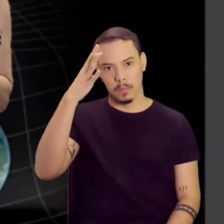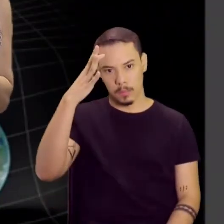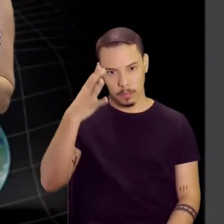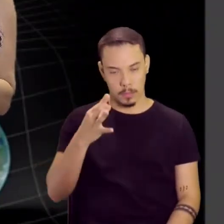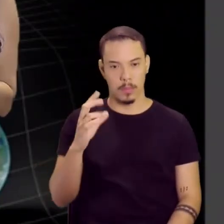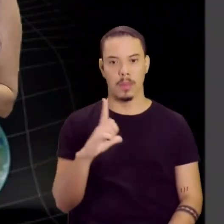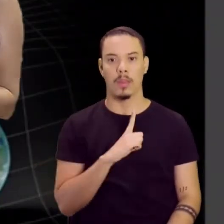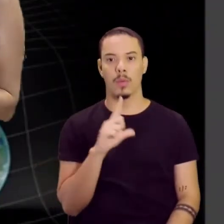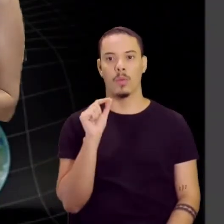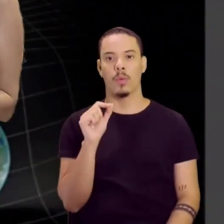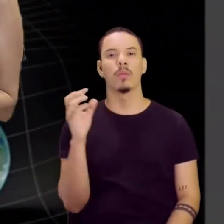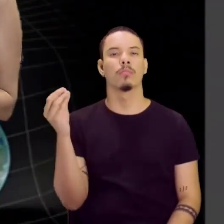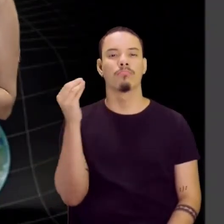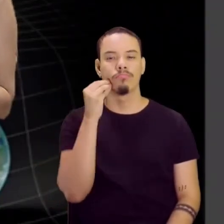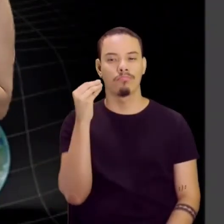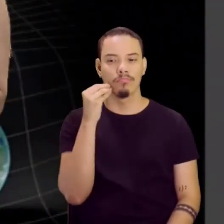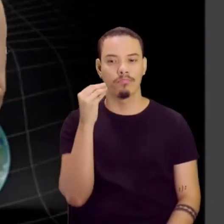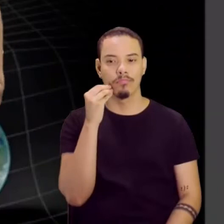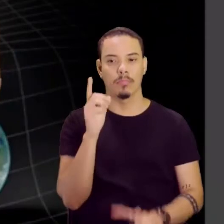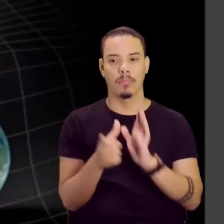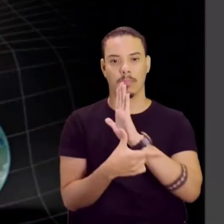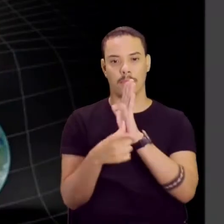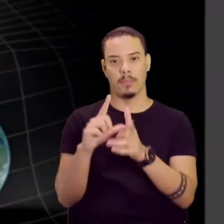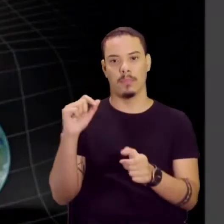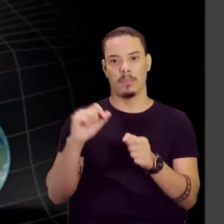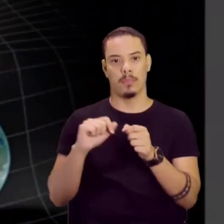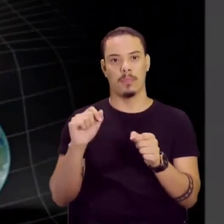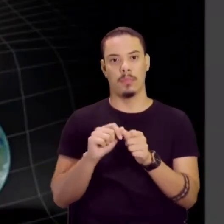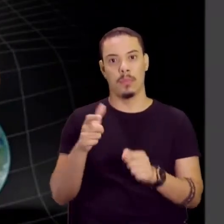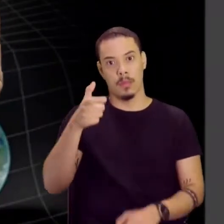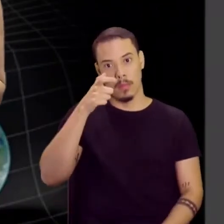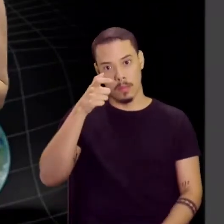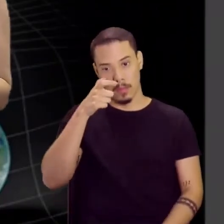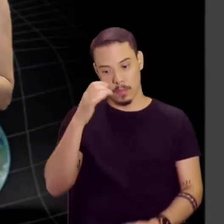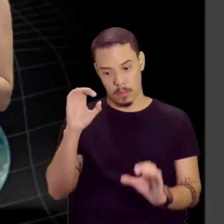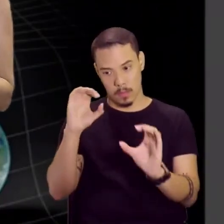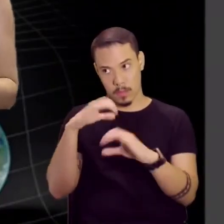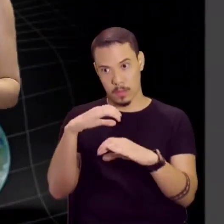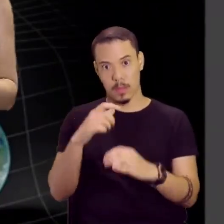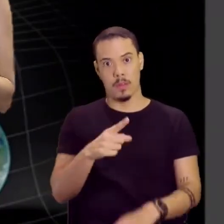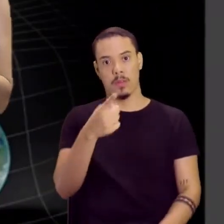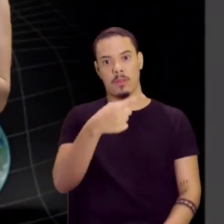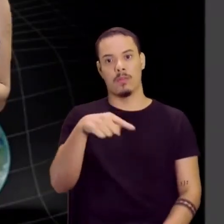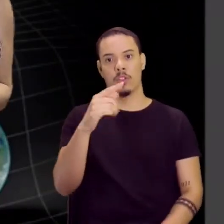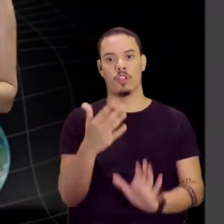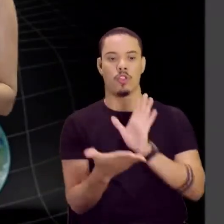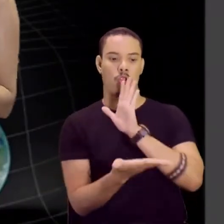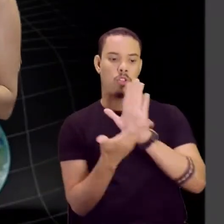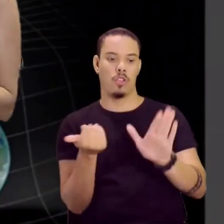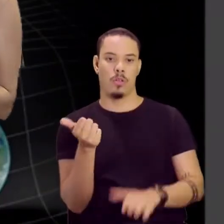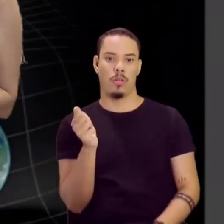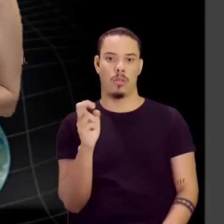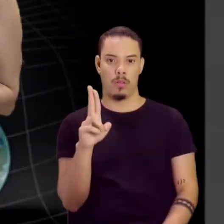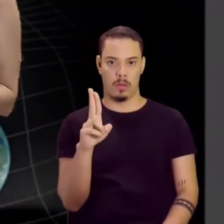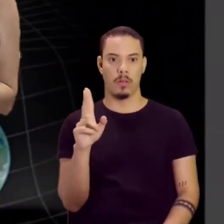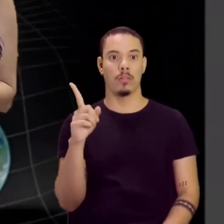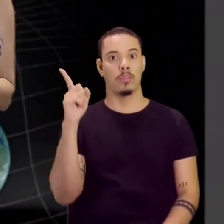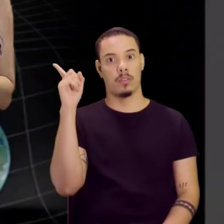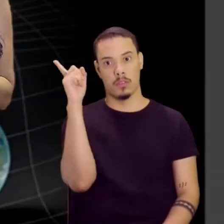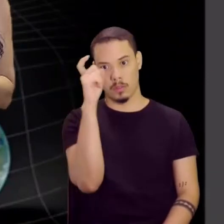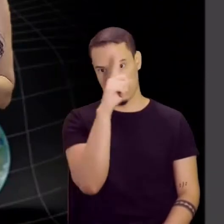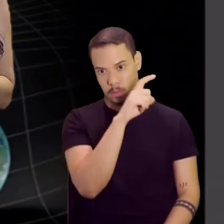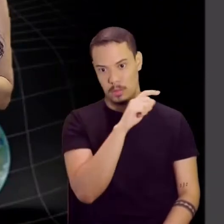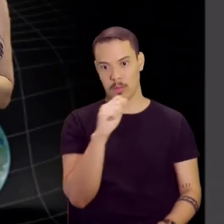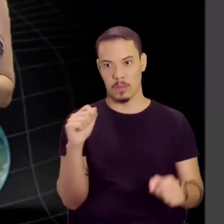até um experimento, né? Um experimento feito aí num laboratório, porque para você retirar o ar, é difícil de reproduzir um experimento para